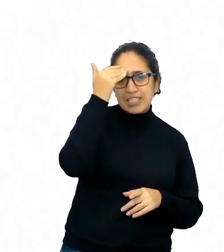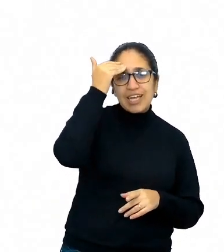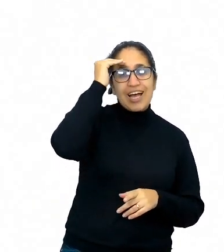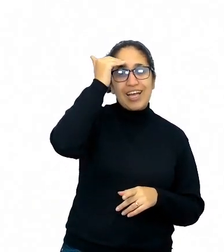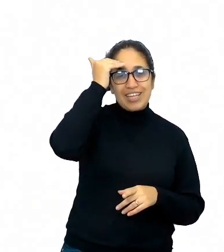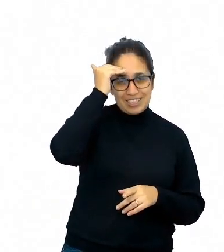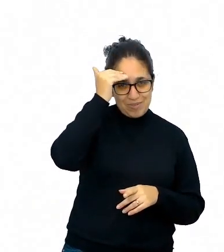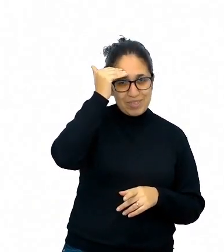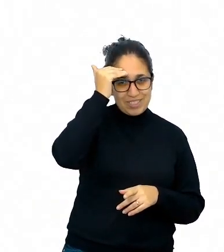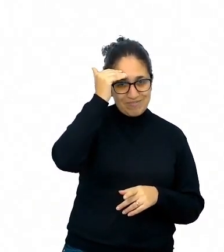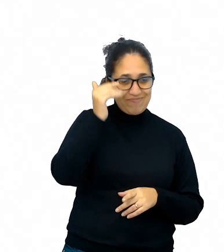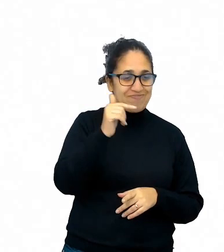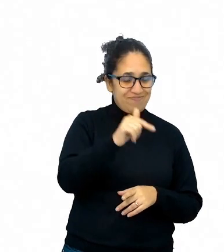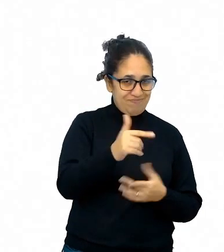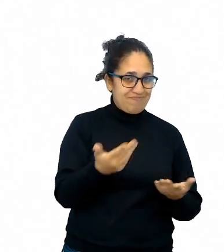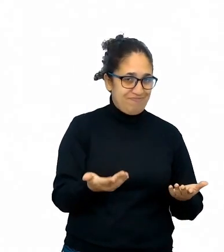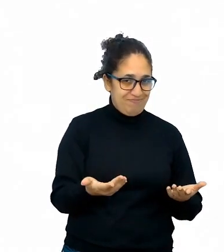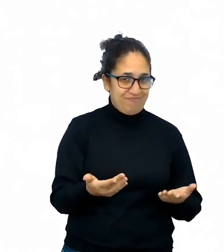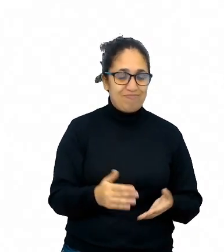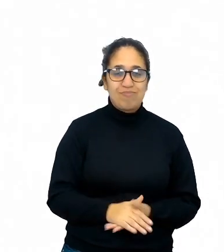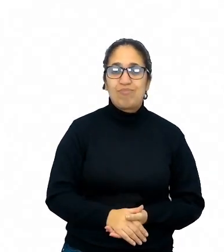daquele objeto de conhecimento.